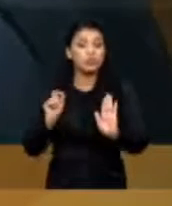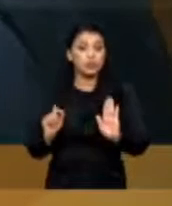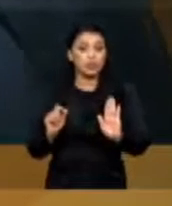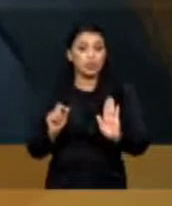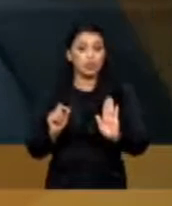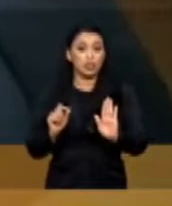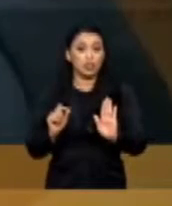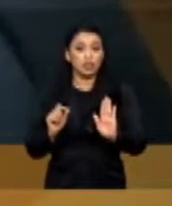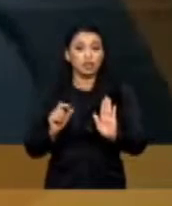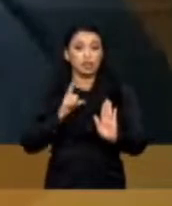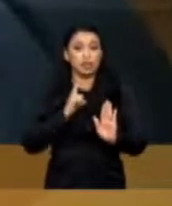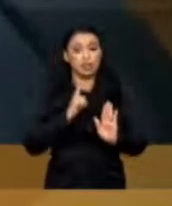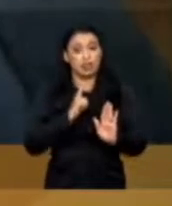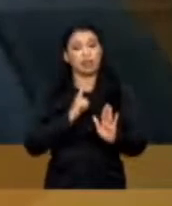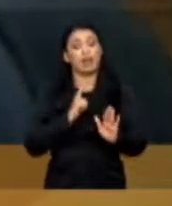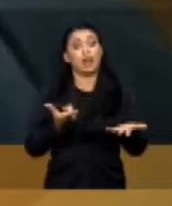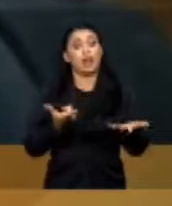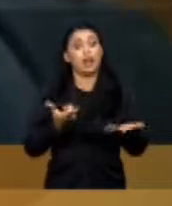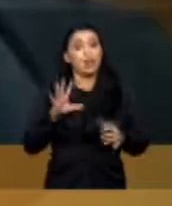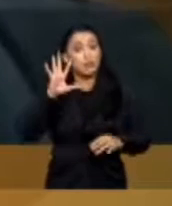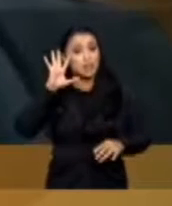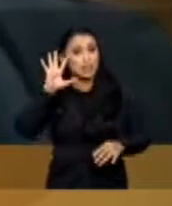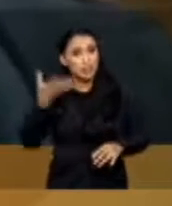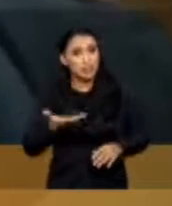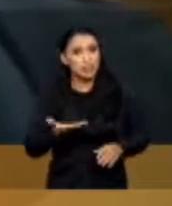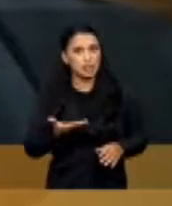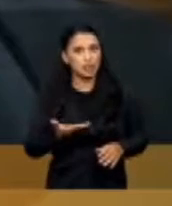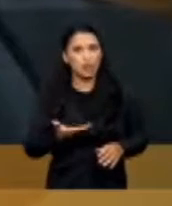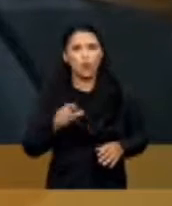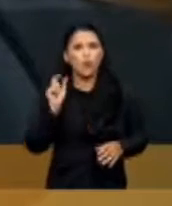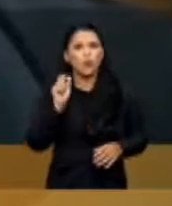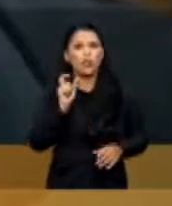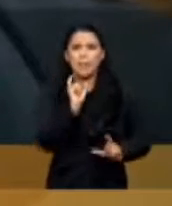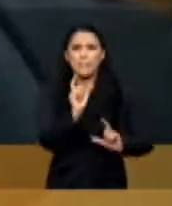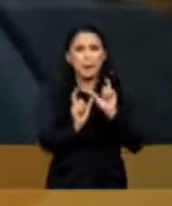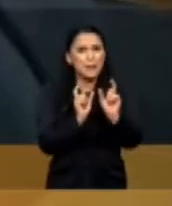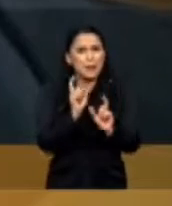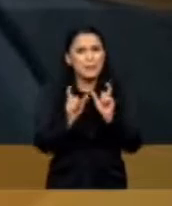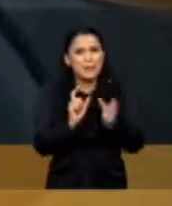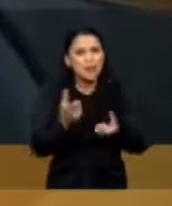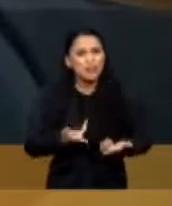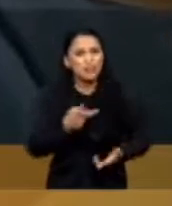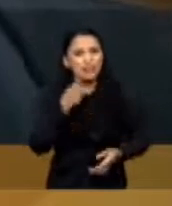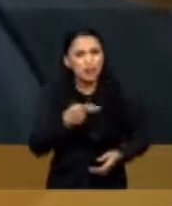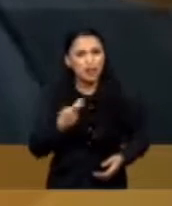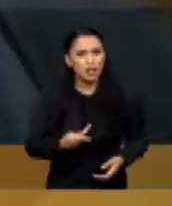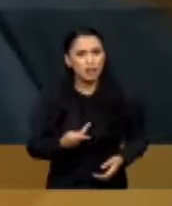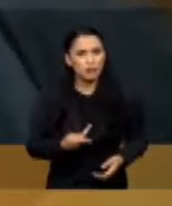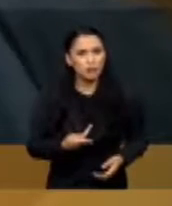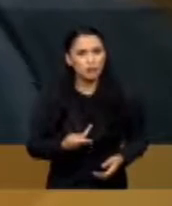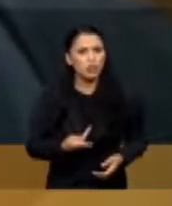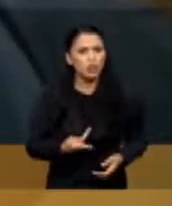de coação no curso do processo. As expressões usadas, os exageros, a violência